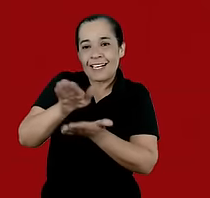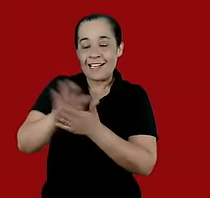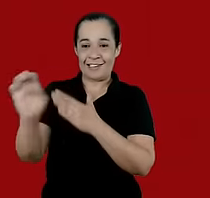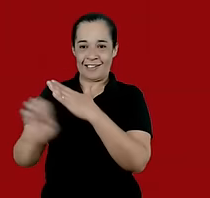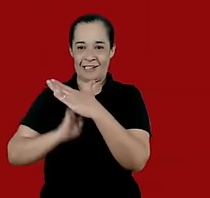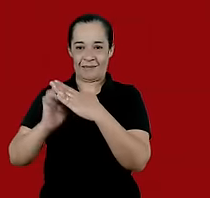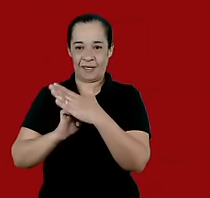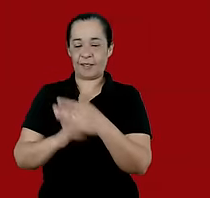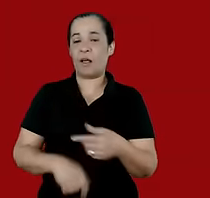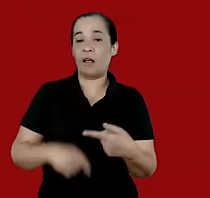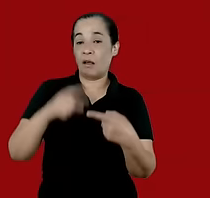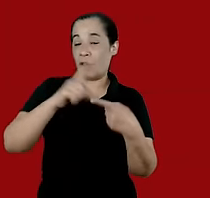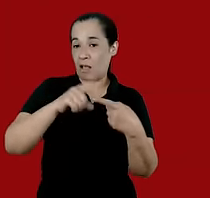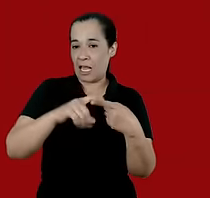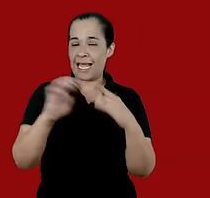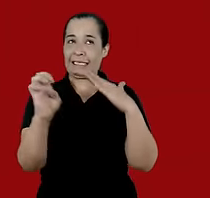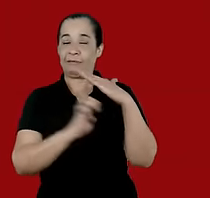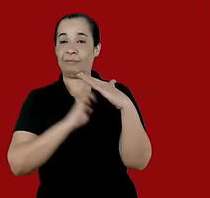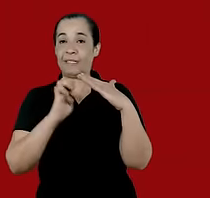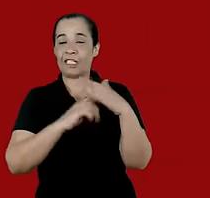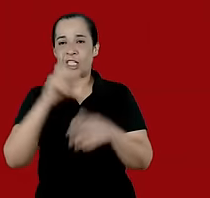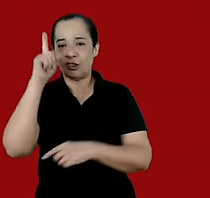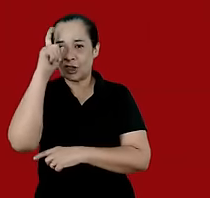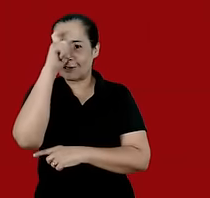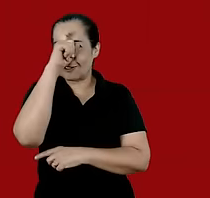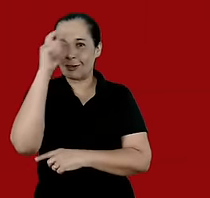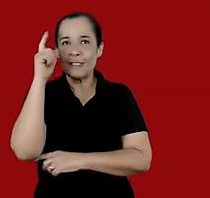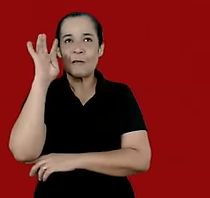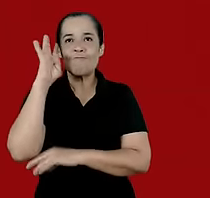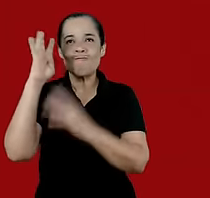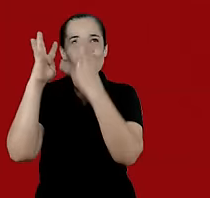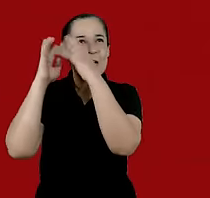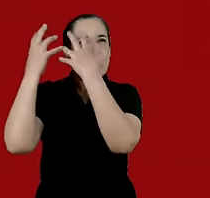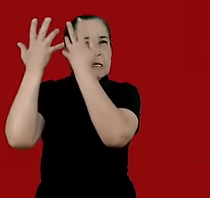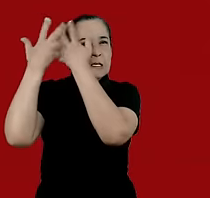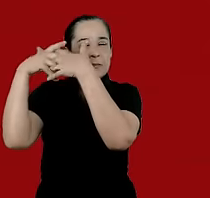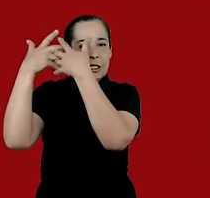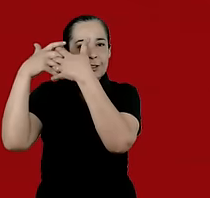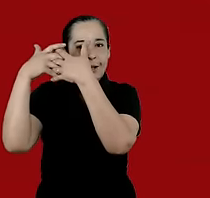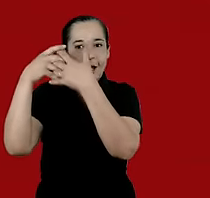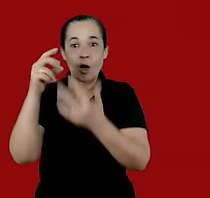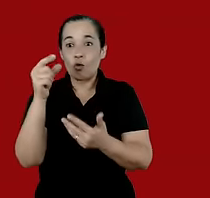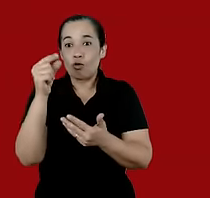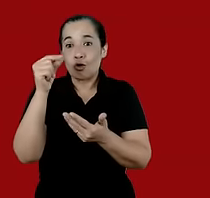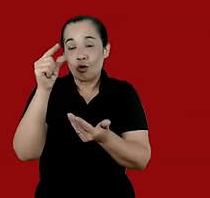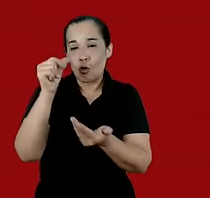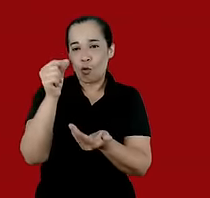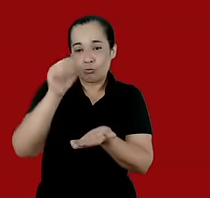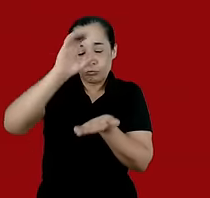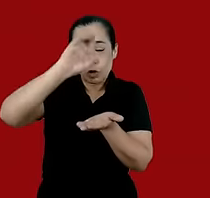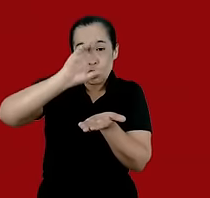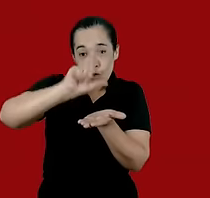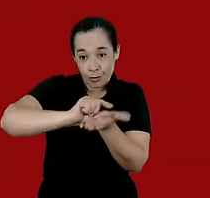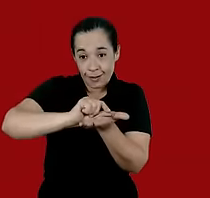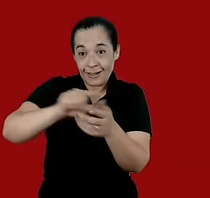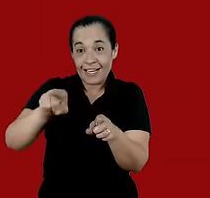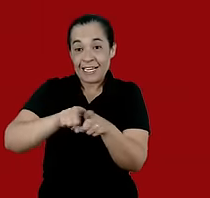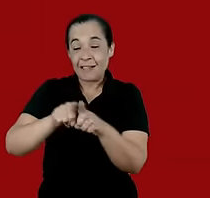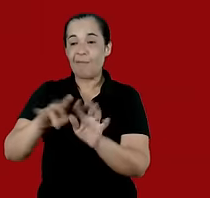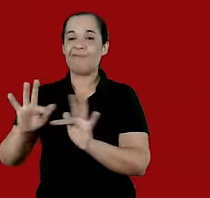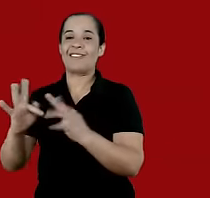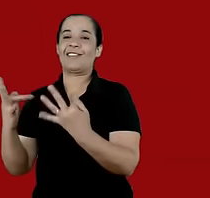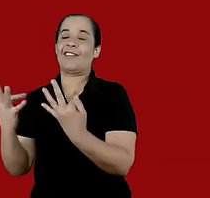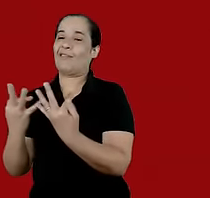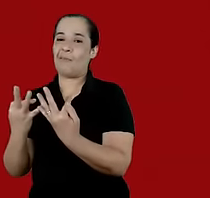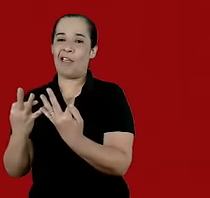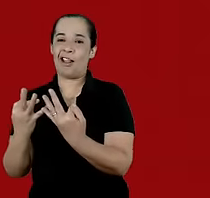vê que é difícil você imaginar uma redução de custo por tudo que tá acontecendo e do lado do balanço das famílias também o cenário tem alguns desafios